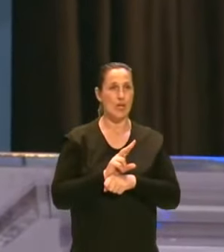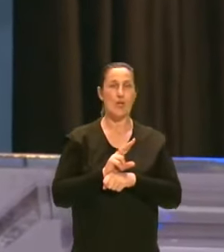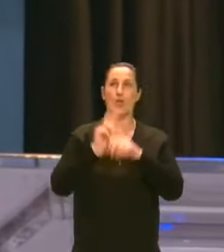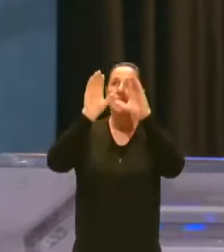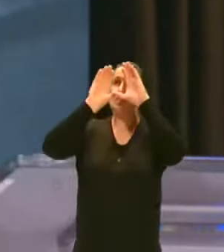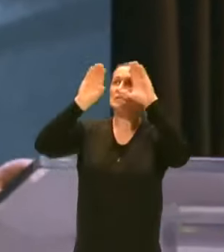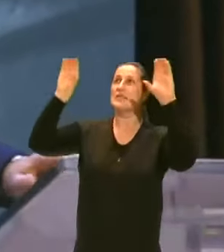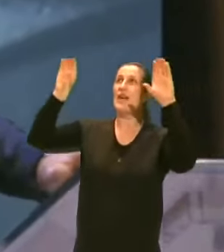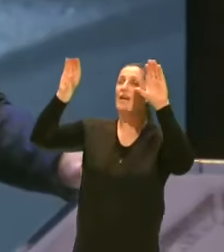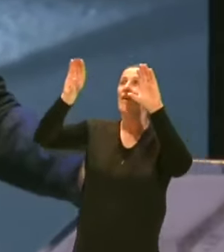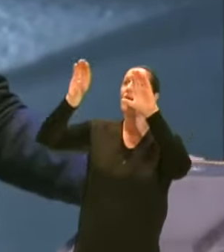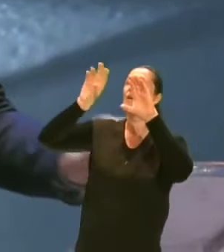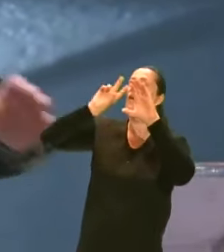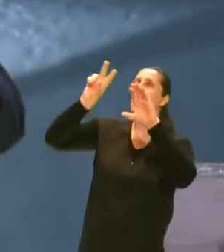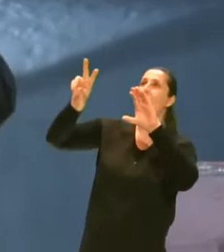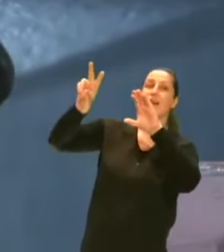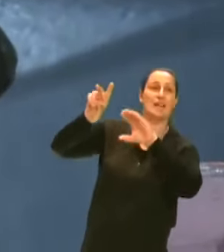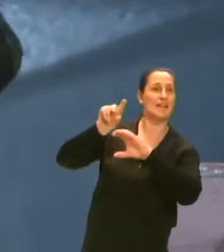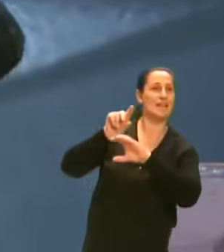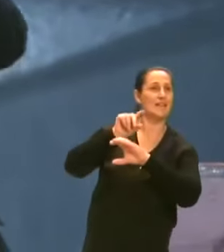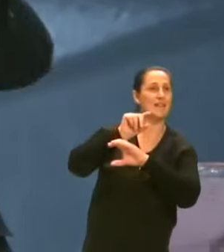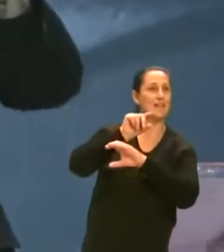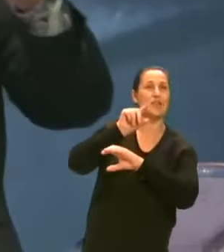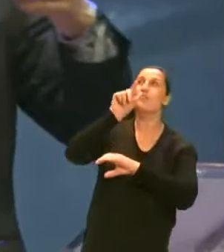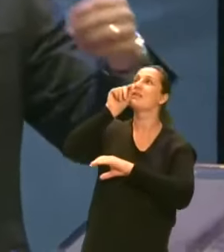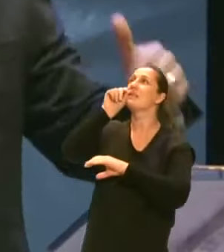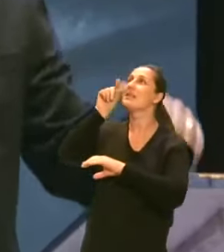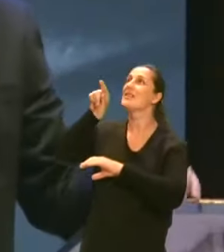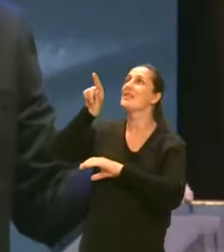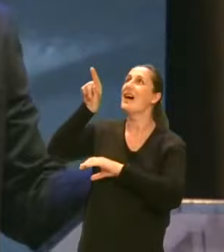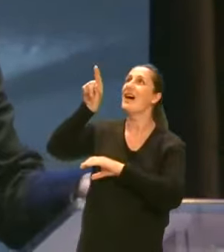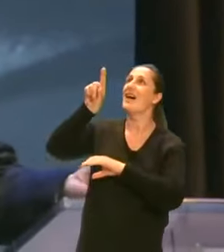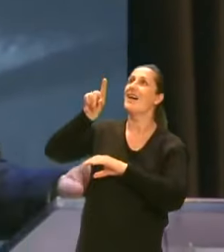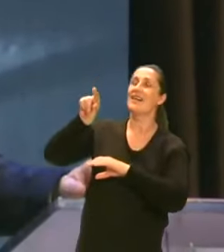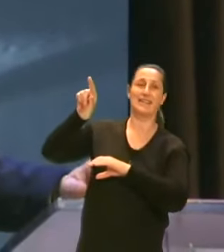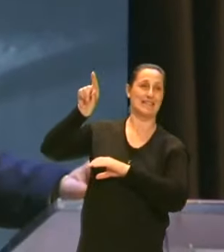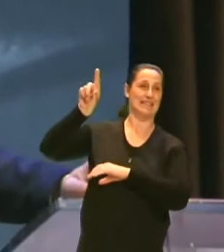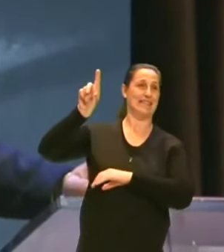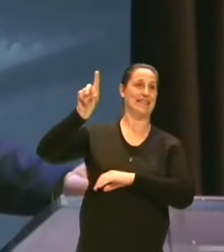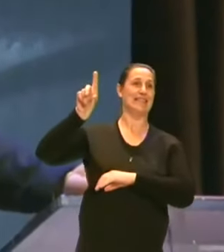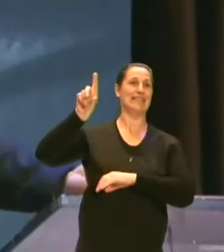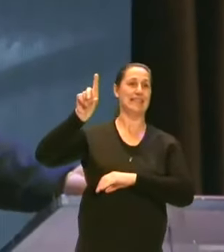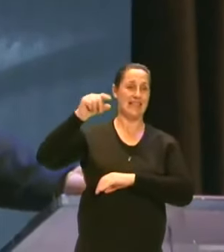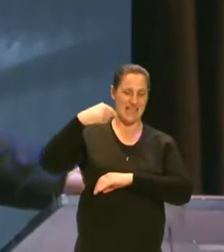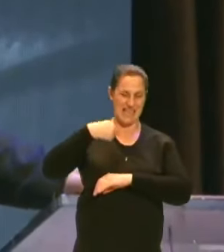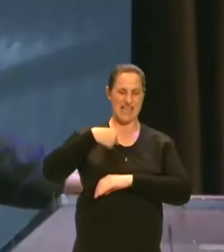E quando você vê um passarinho, você vai falar, eu tenho muito mais valor para Deus.